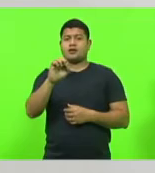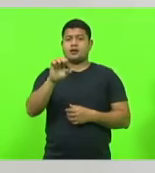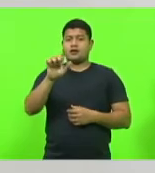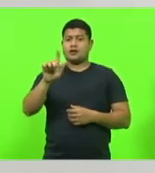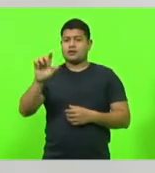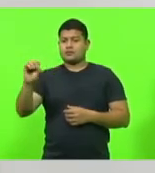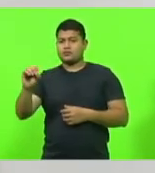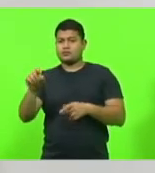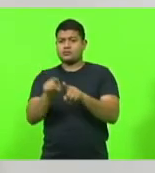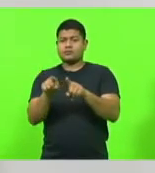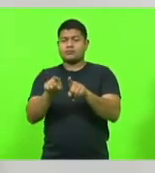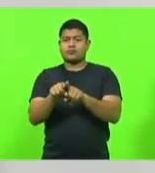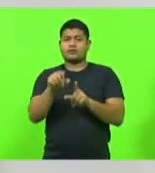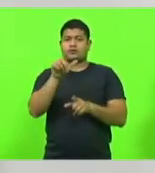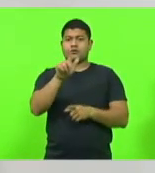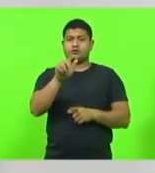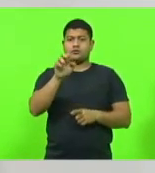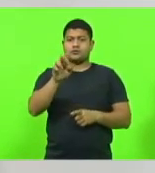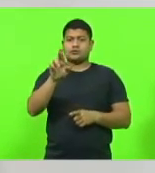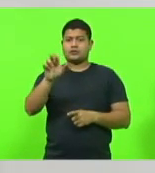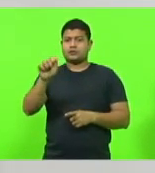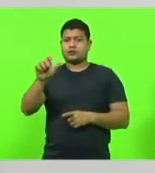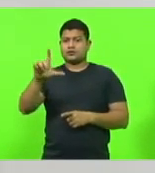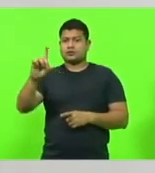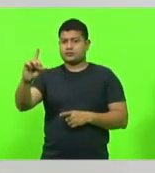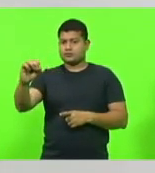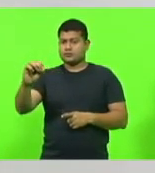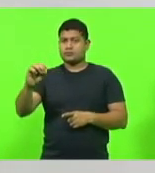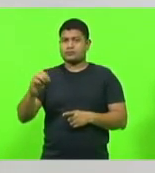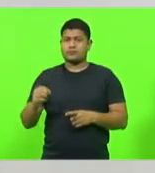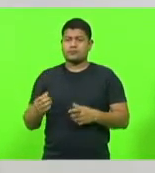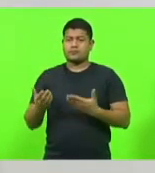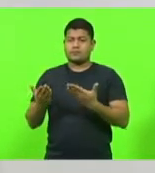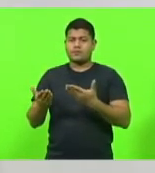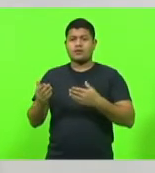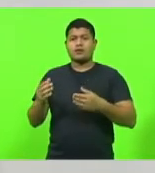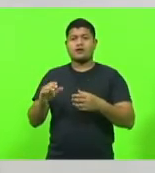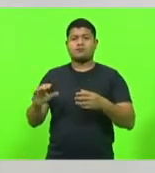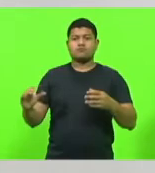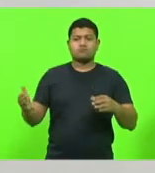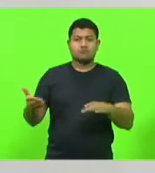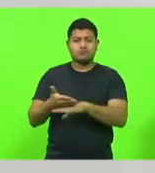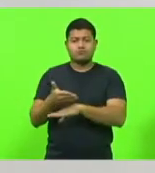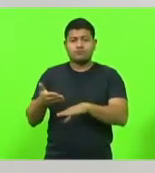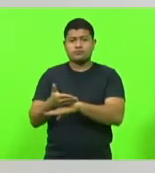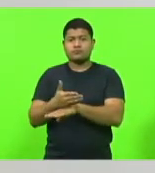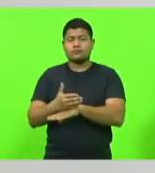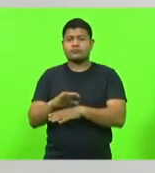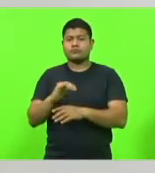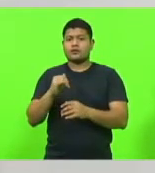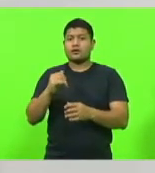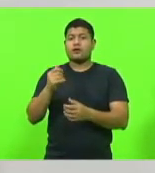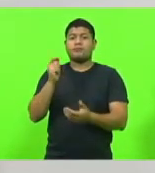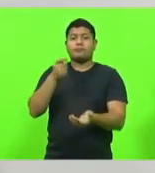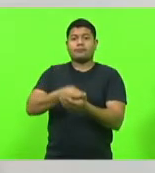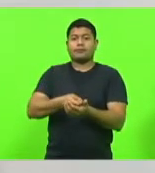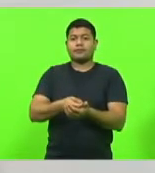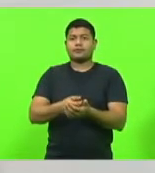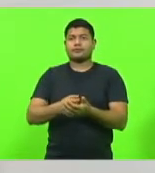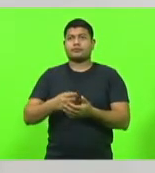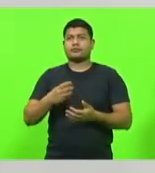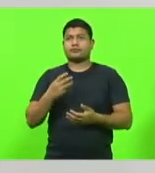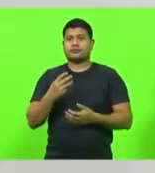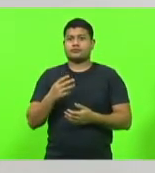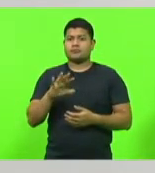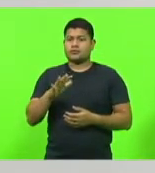Geraldo Werninghaus. Na formação da sociedade, cada um entrou com o capital equivalente a 3